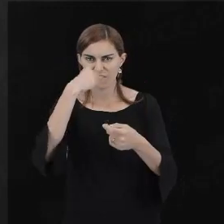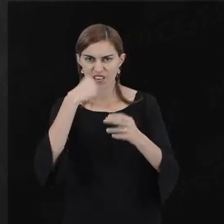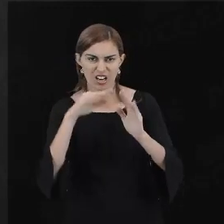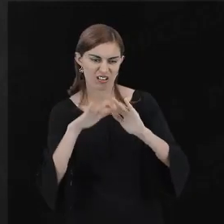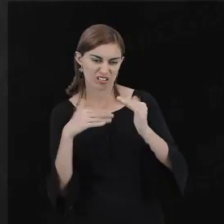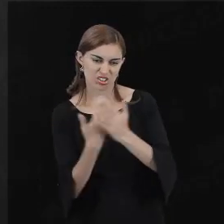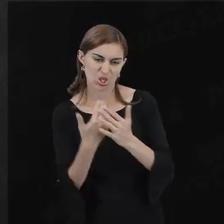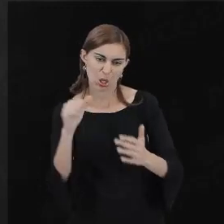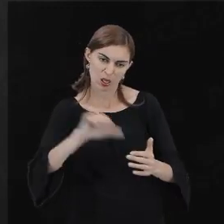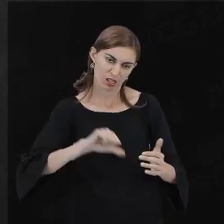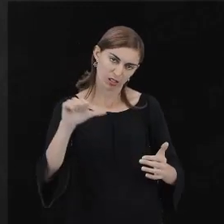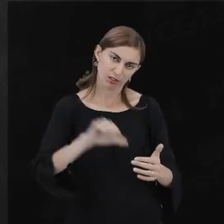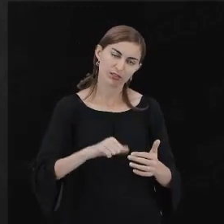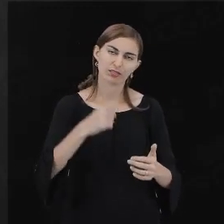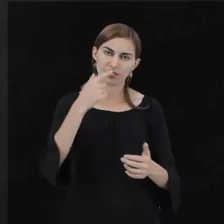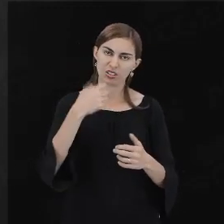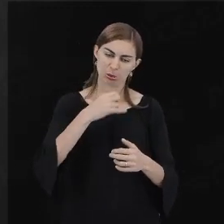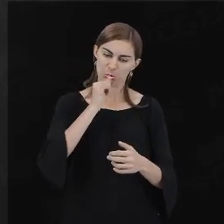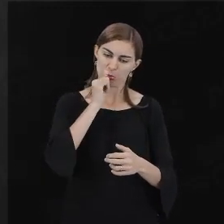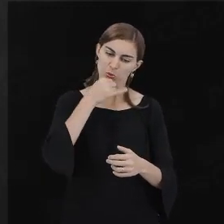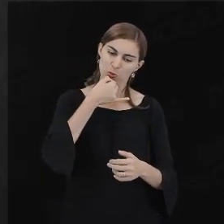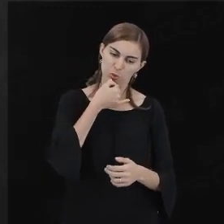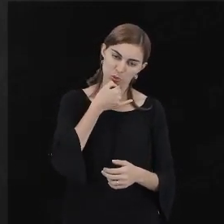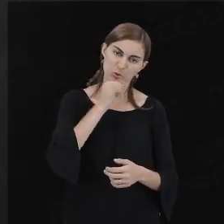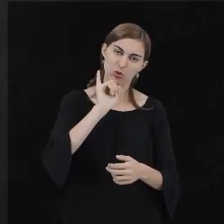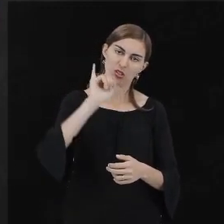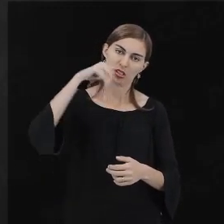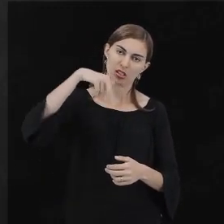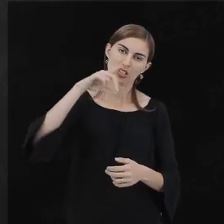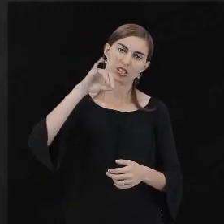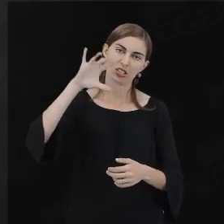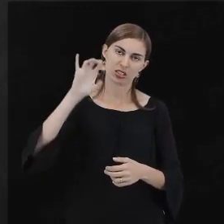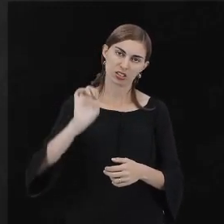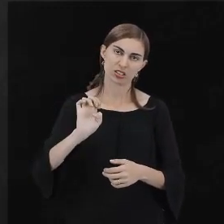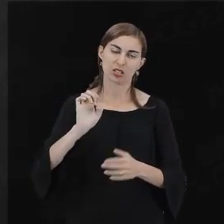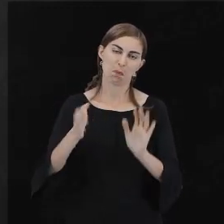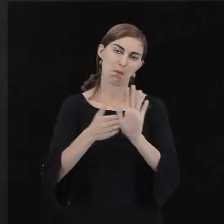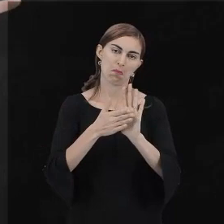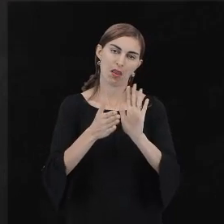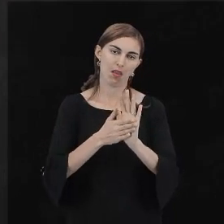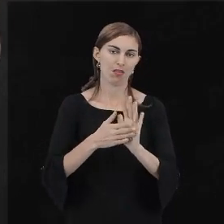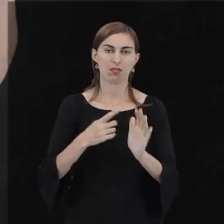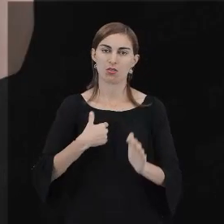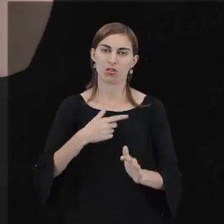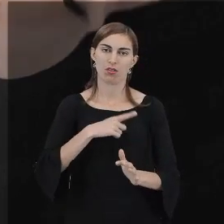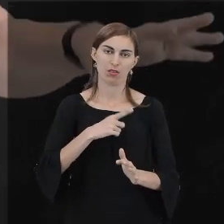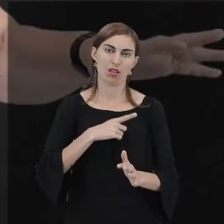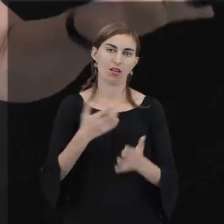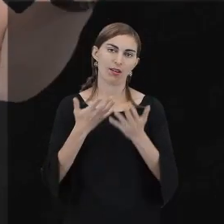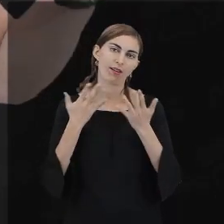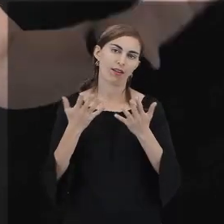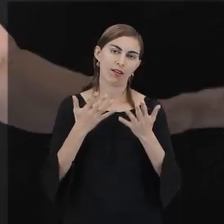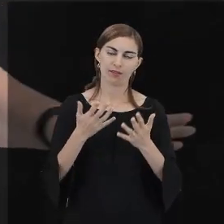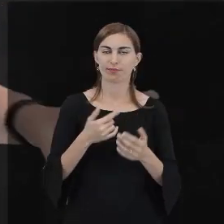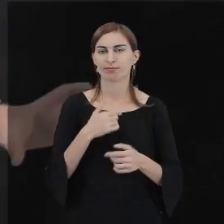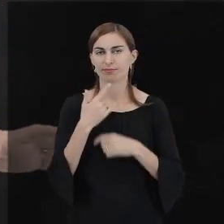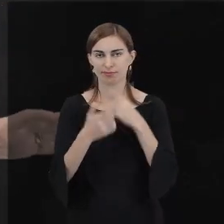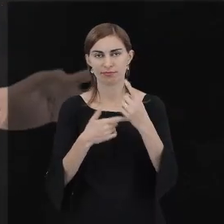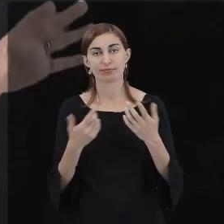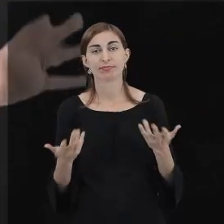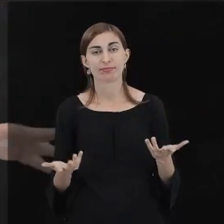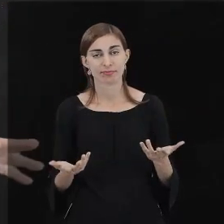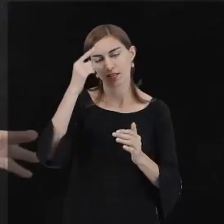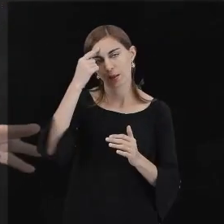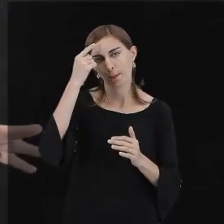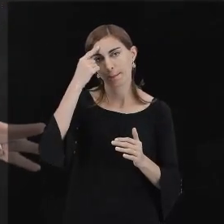subiu a meta que a gente tem alcançado, né? E isso é quando a gente pensava apenas na memória como elemento